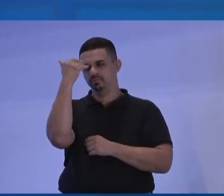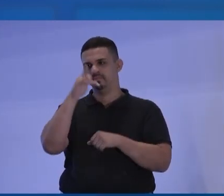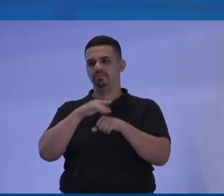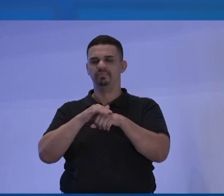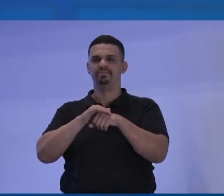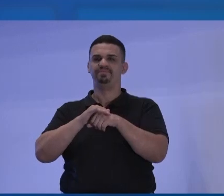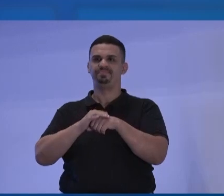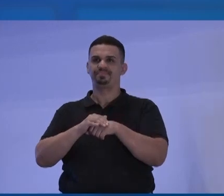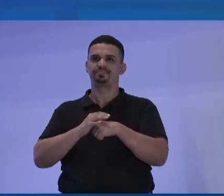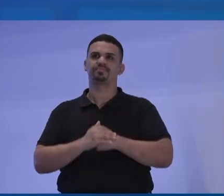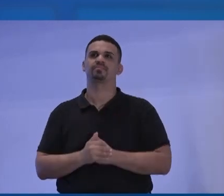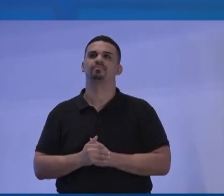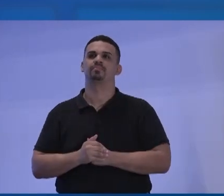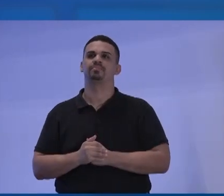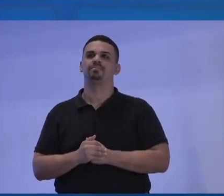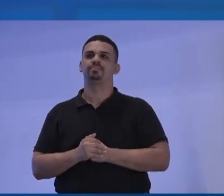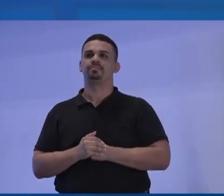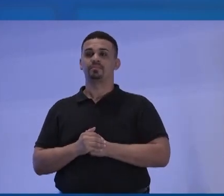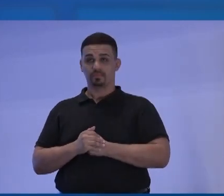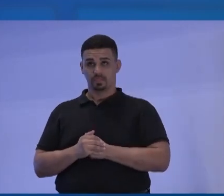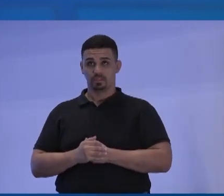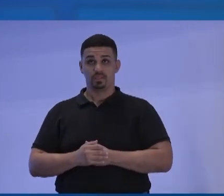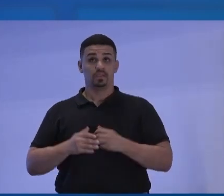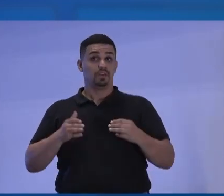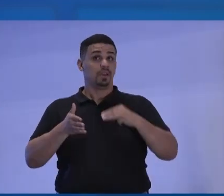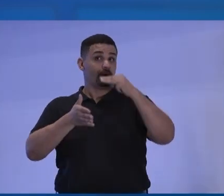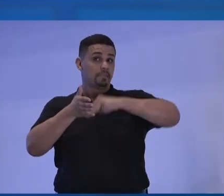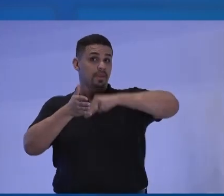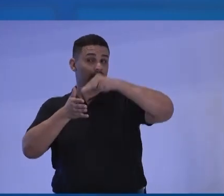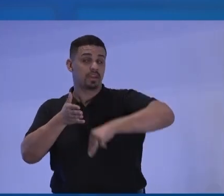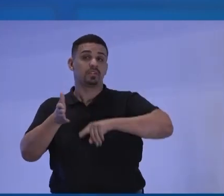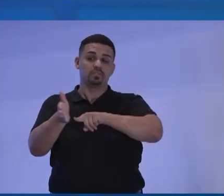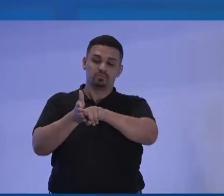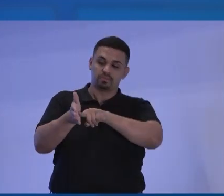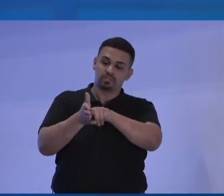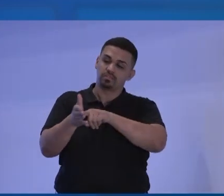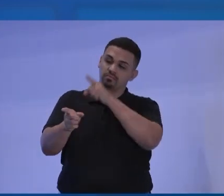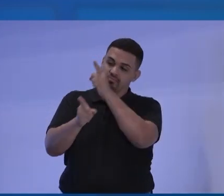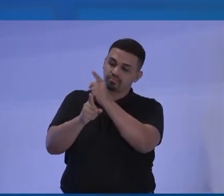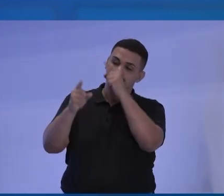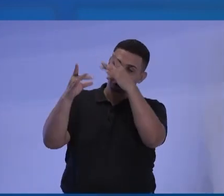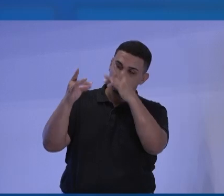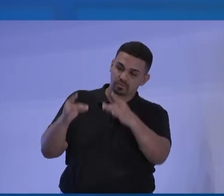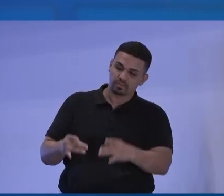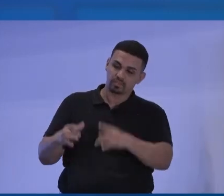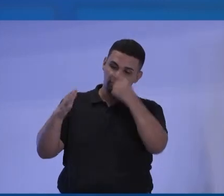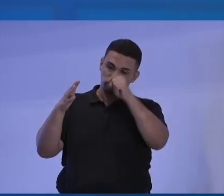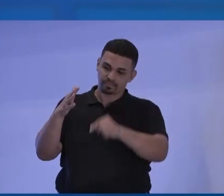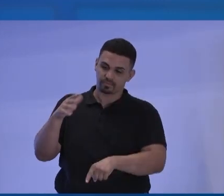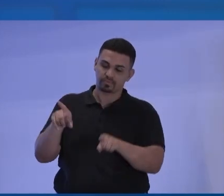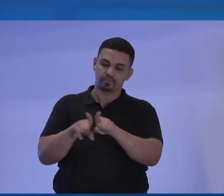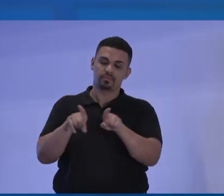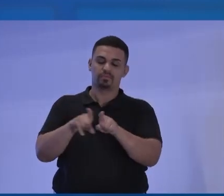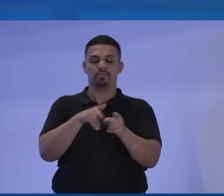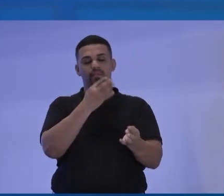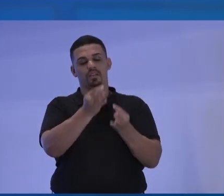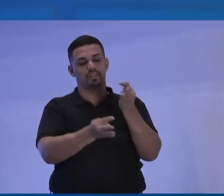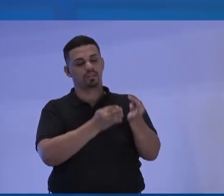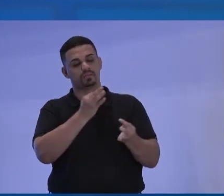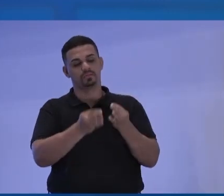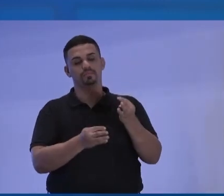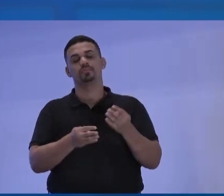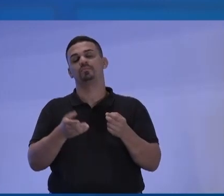doença, métodos diagnósticos mais apurados e também tratamento, promovendo assim um melhor controle